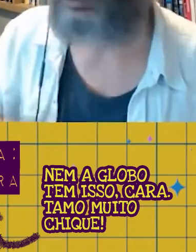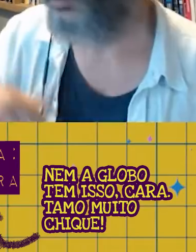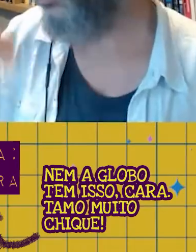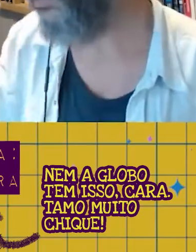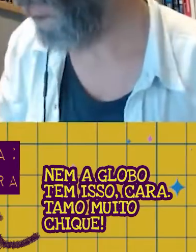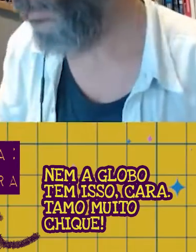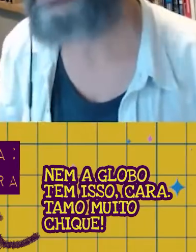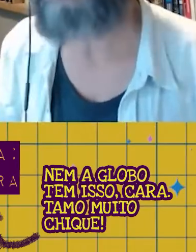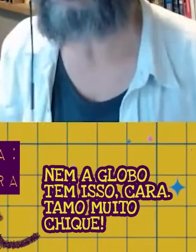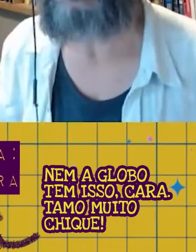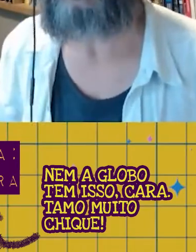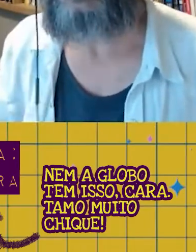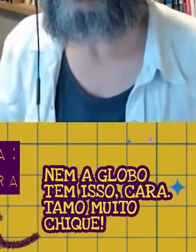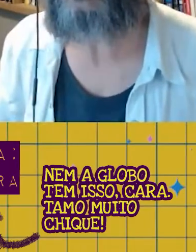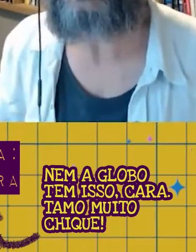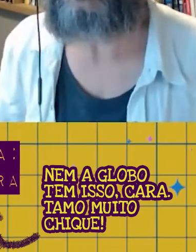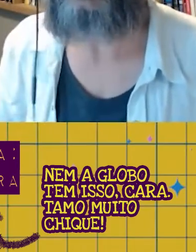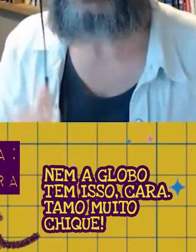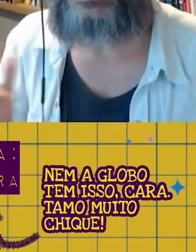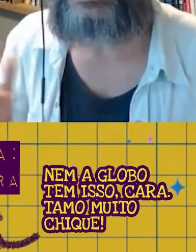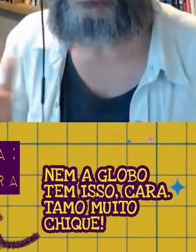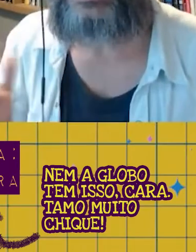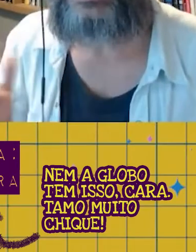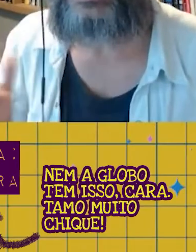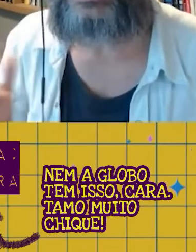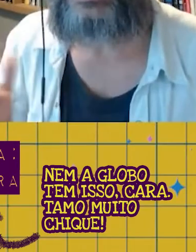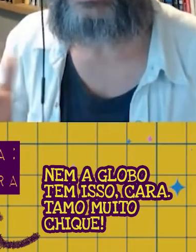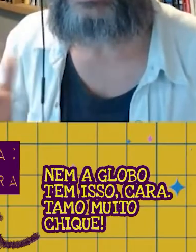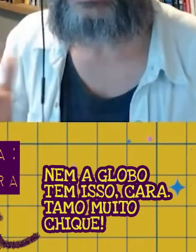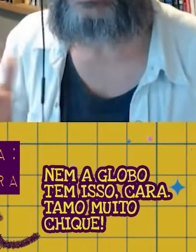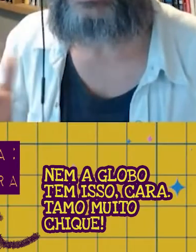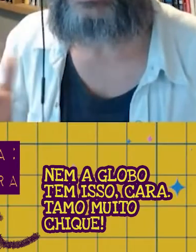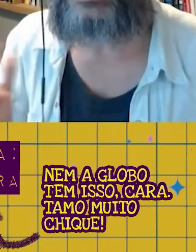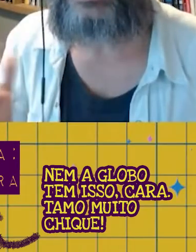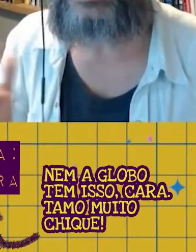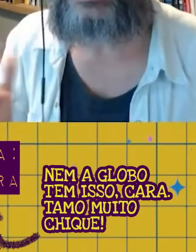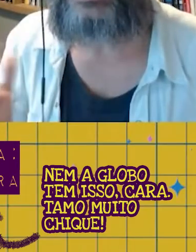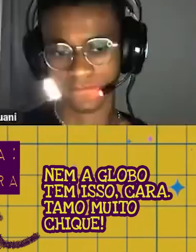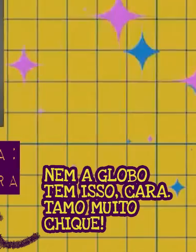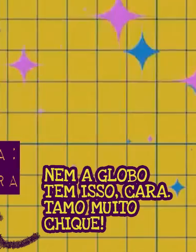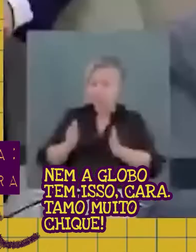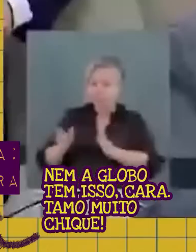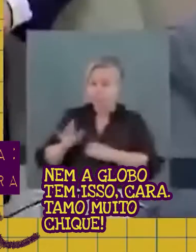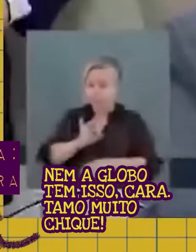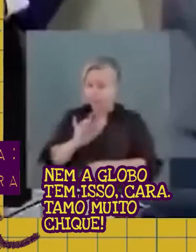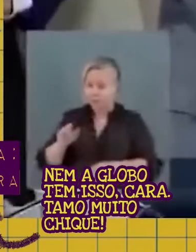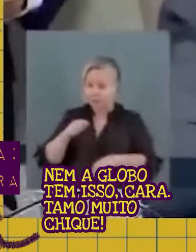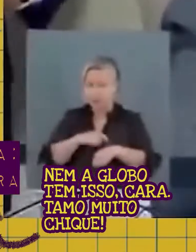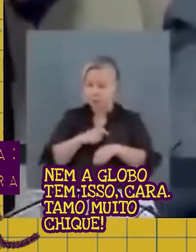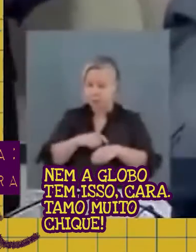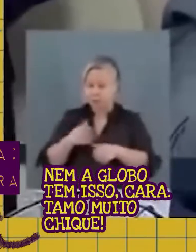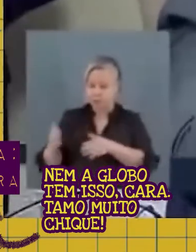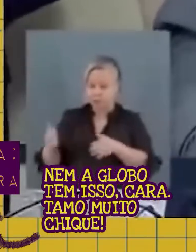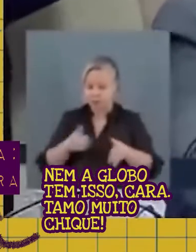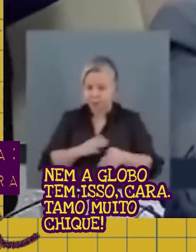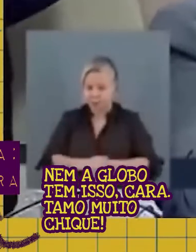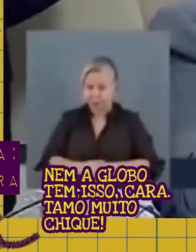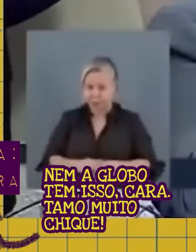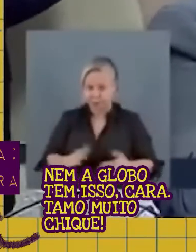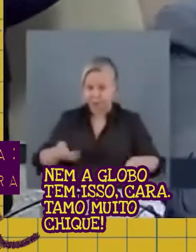assim você foi um juiz assado e aí como é que é É para aí que ele vai Bora ouvir sobre